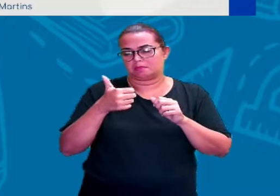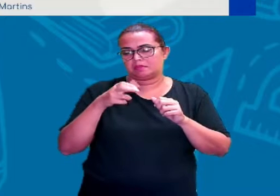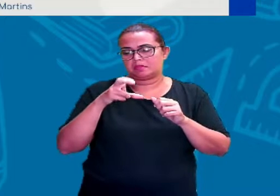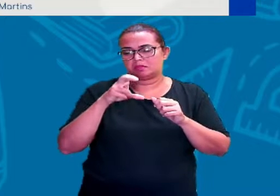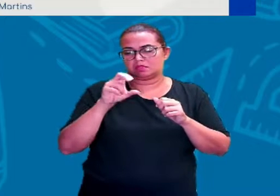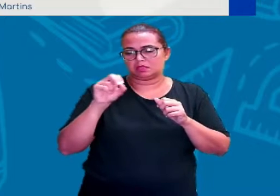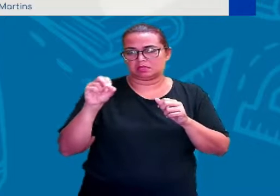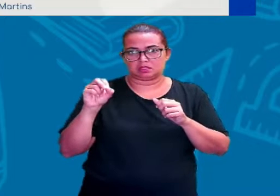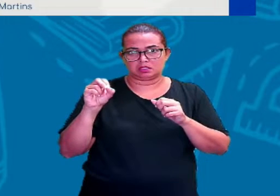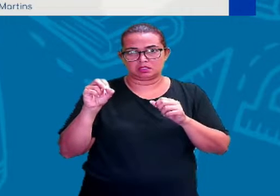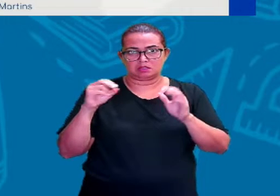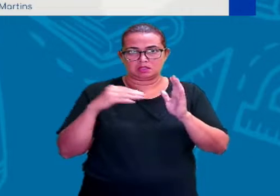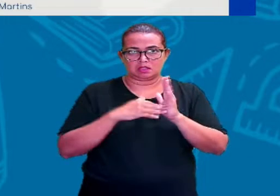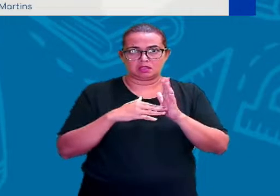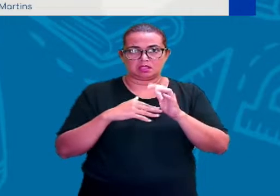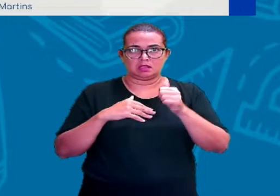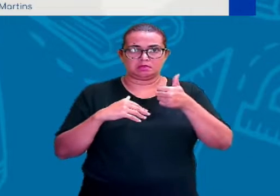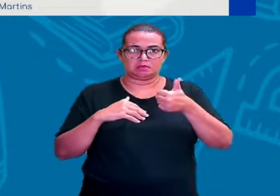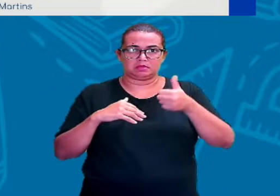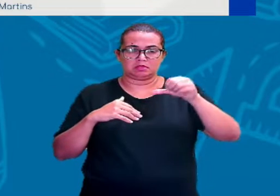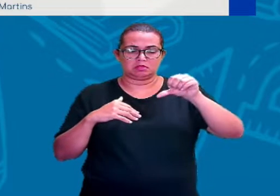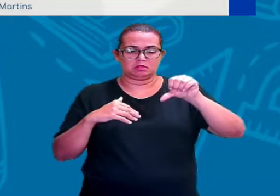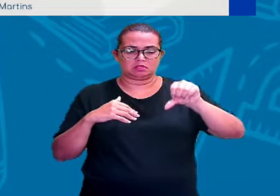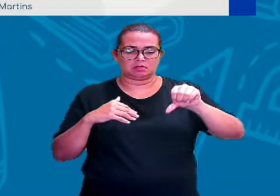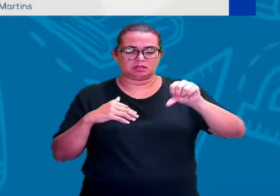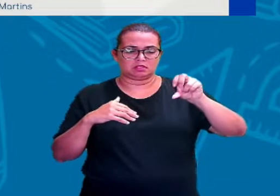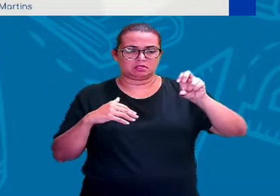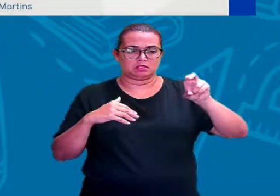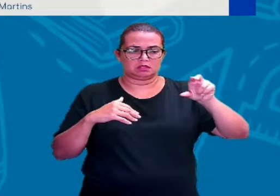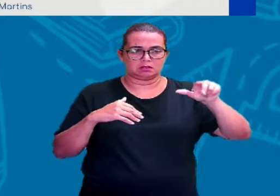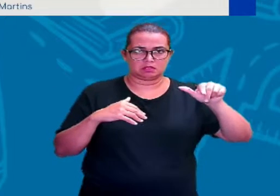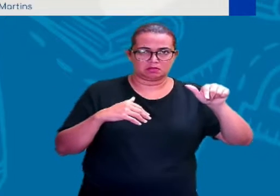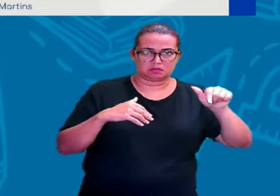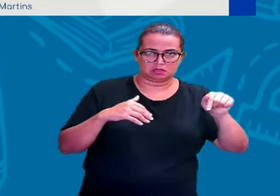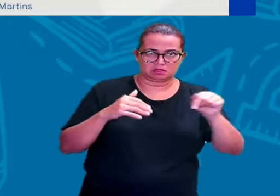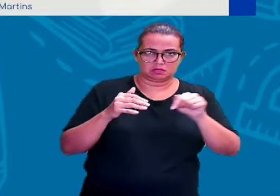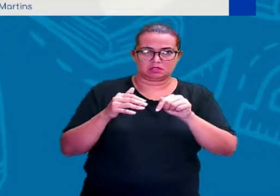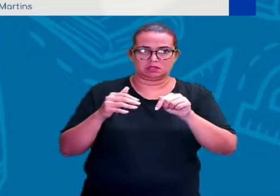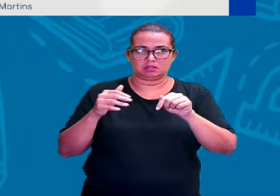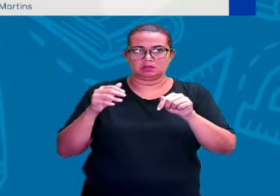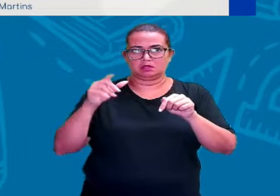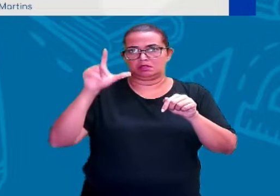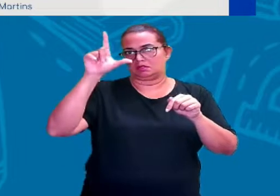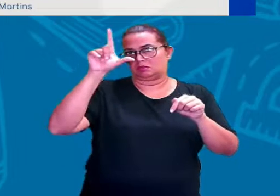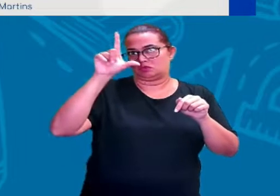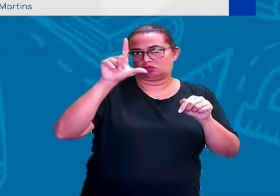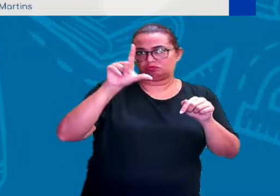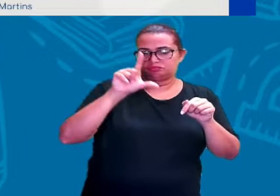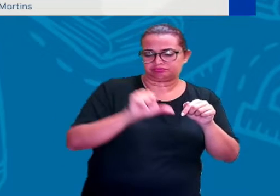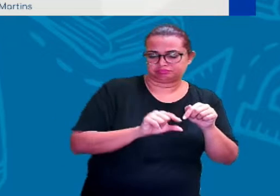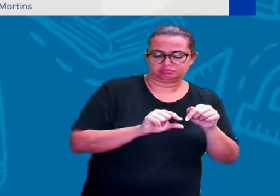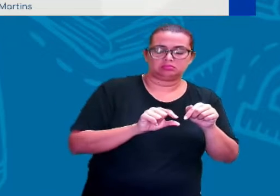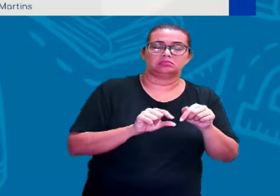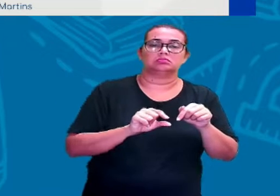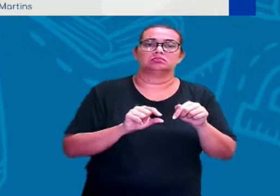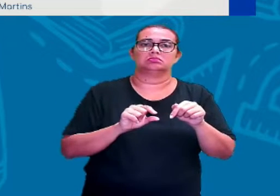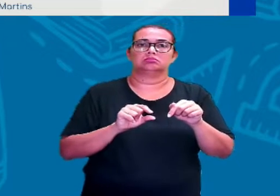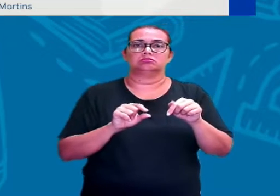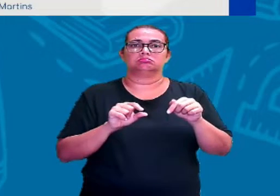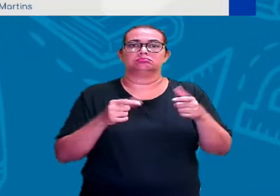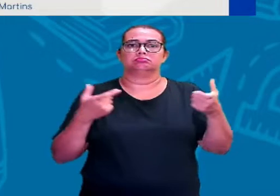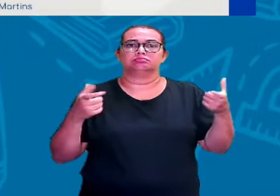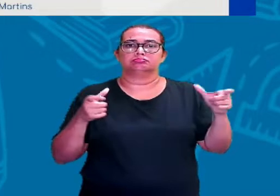1500 até 1957, a gente vê aí o decrescente, né, a diminuição dessa